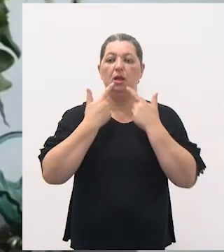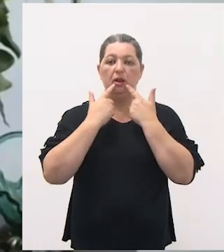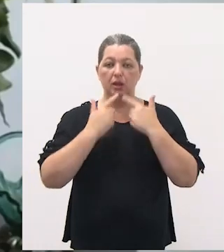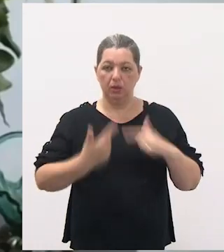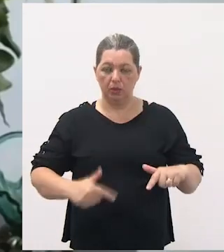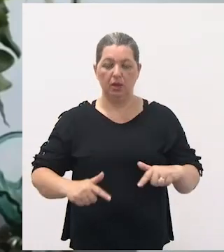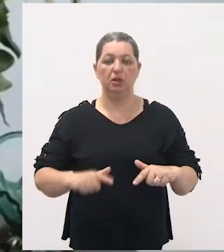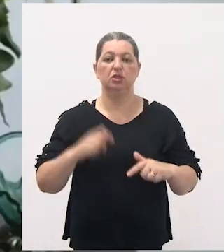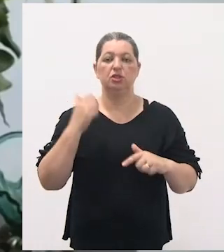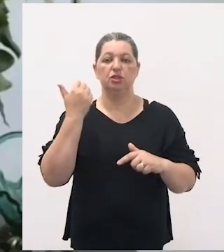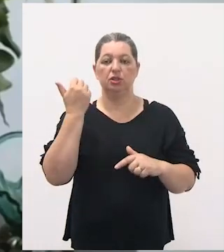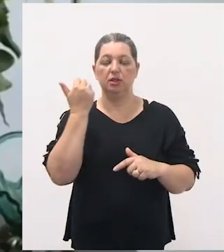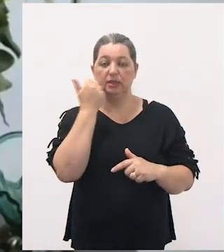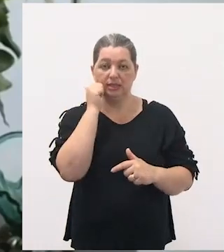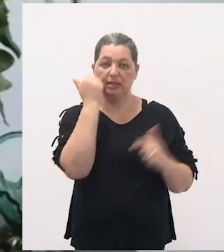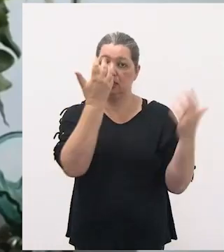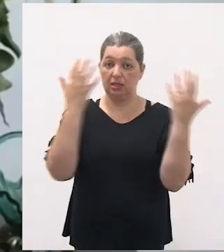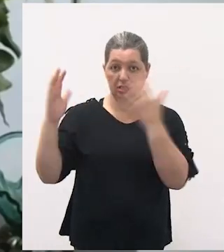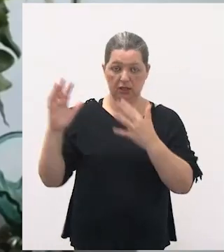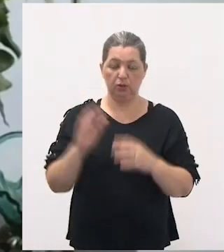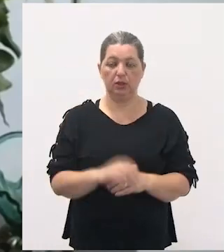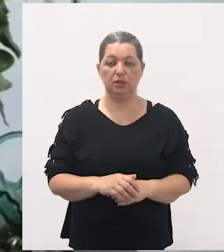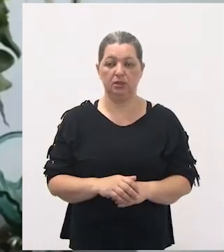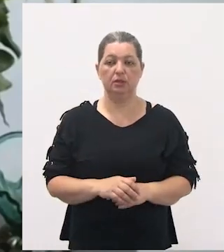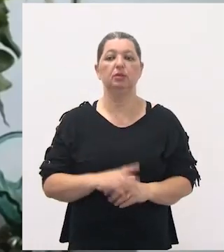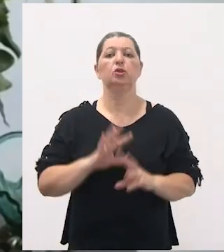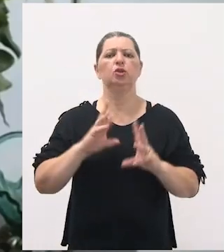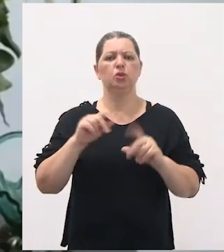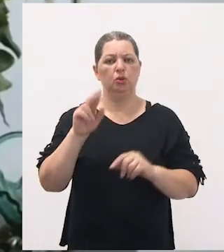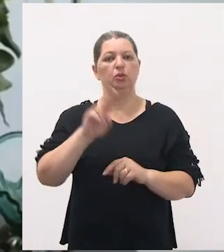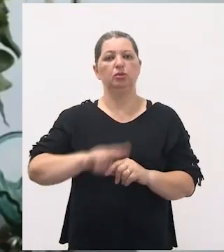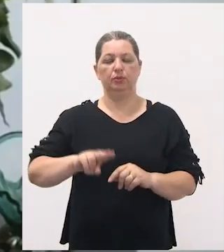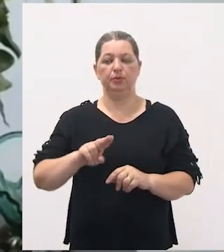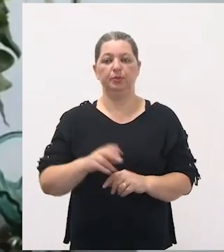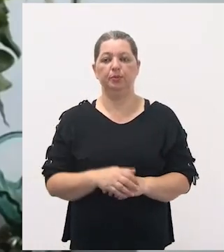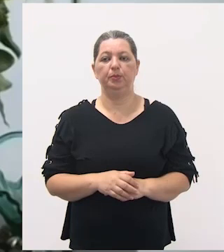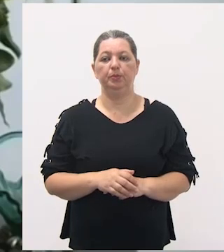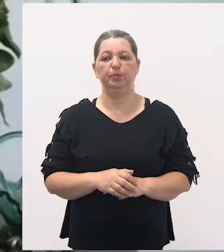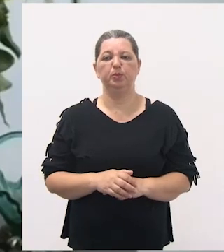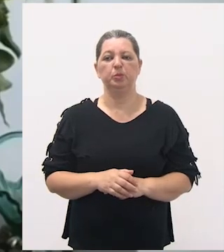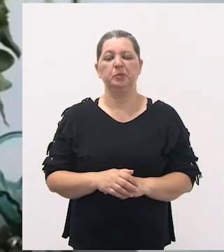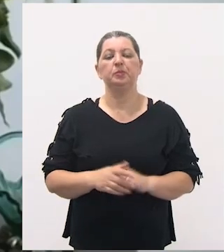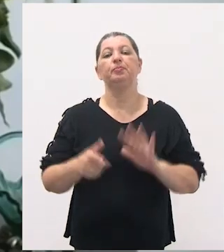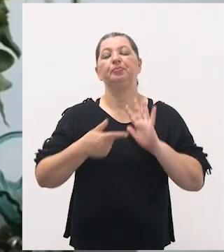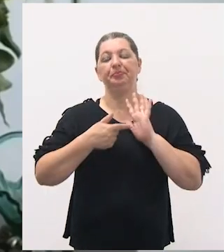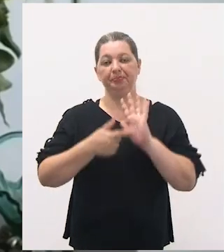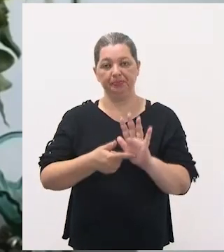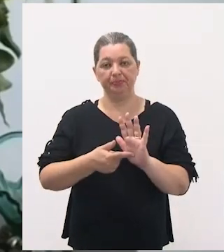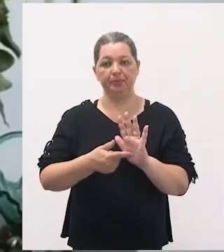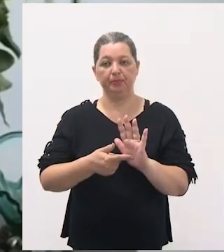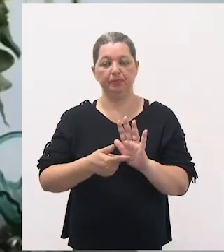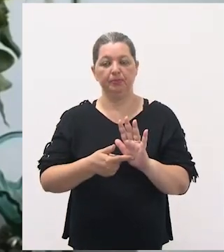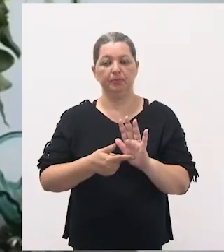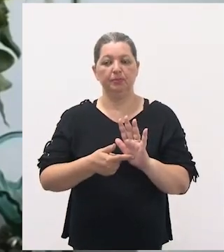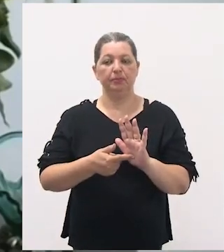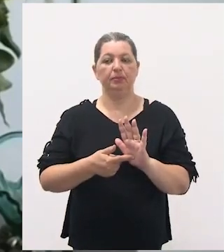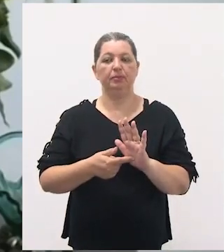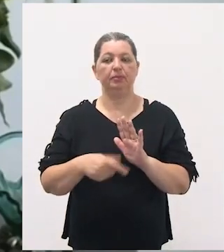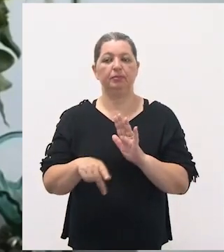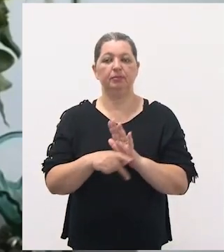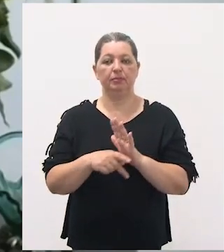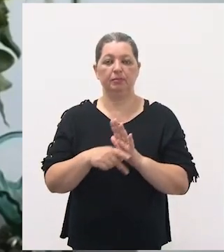da natureza. Para todos eles, nós utilizamos justamente, nós apresentamos com a fala